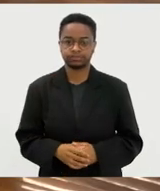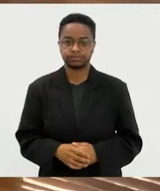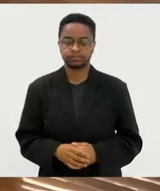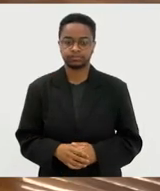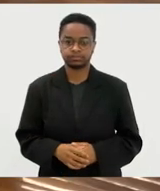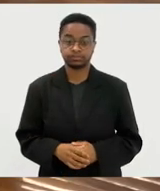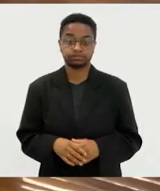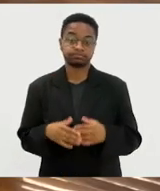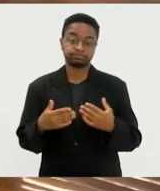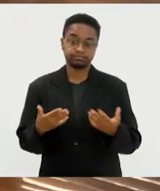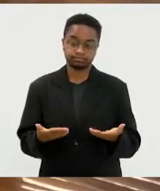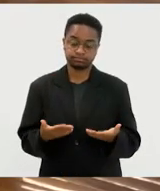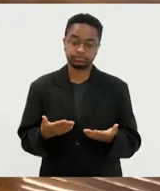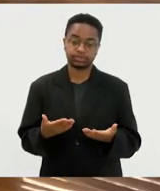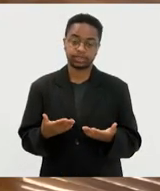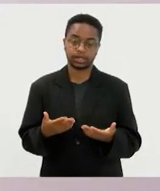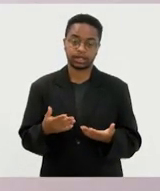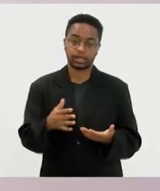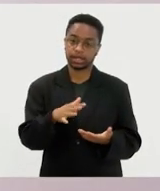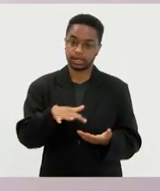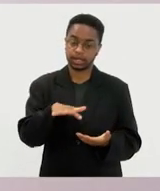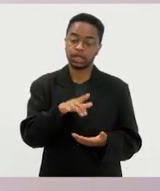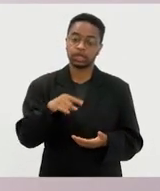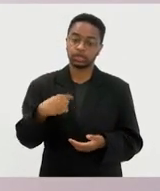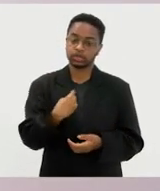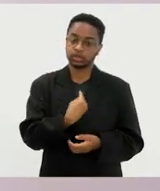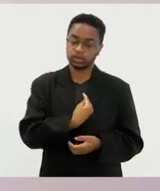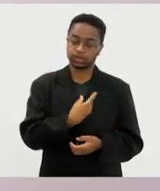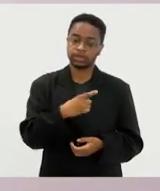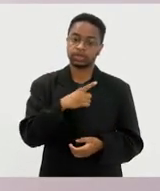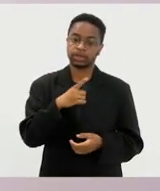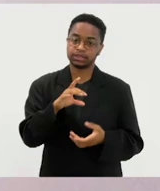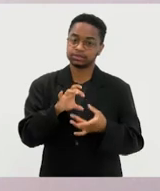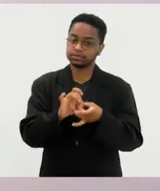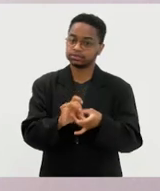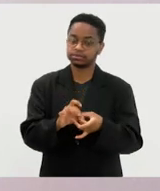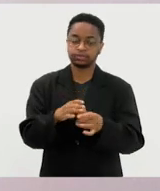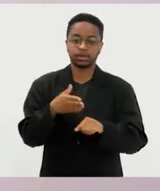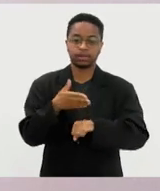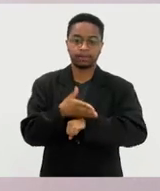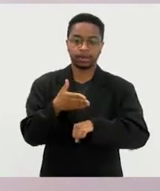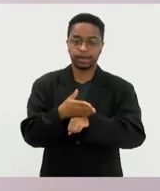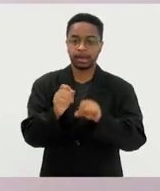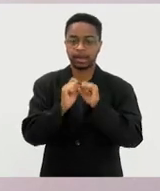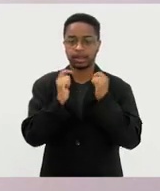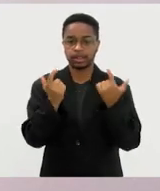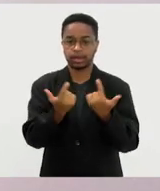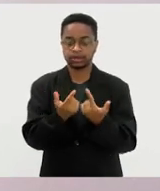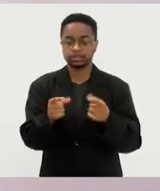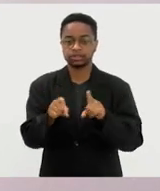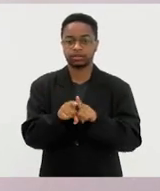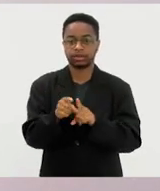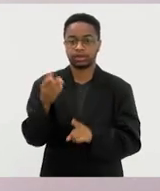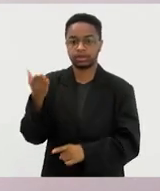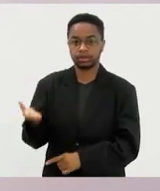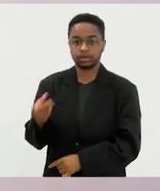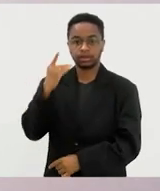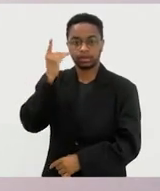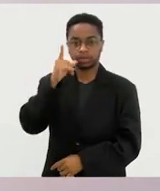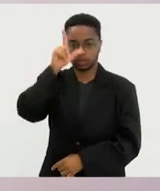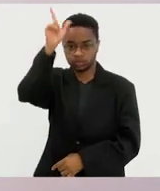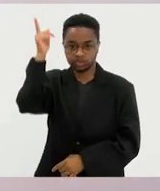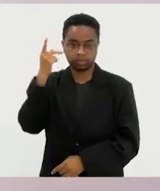Nesse sentido, até, a gente tem tido muita participação aqui da Alerj, até na figura do deputado Luiz Paulo,